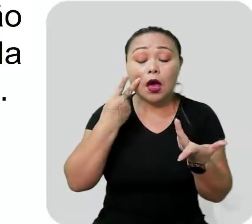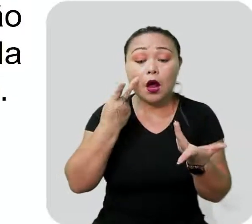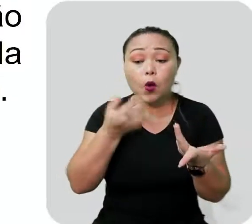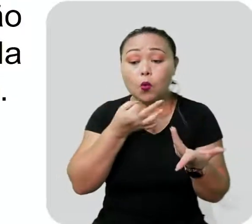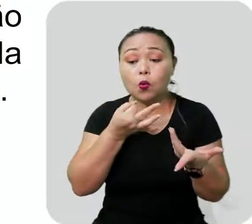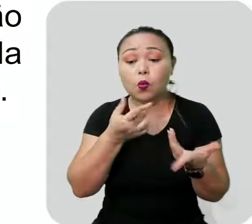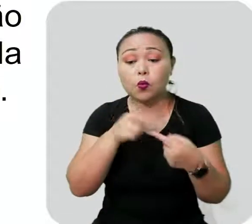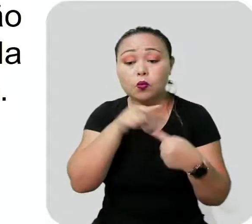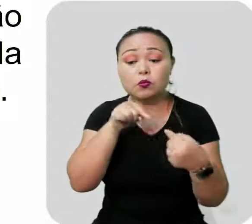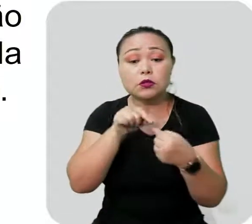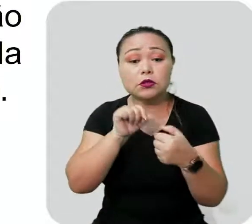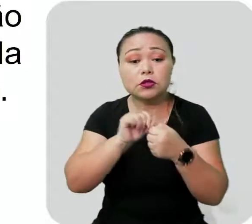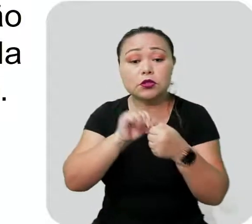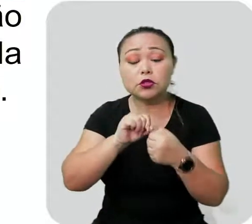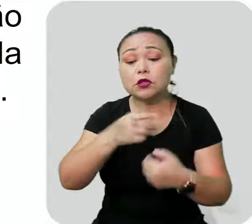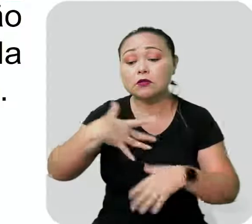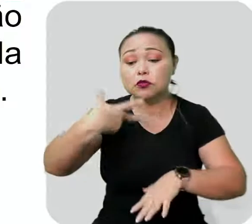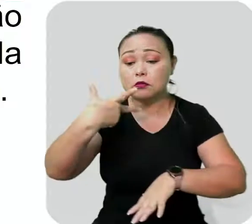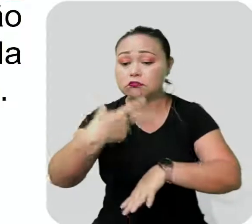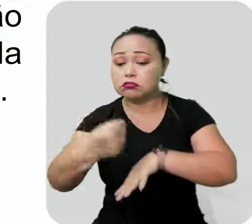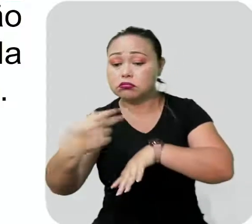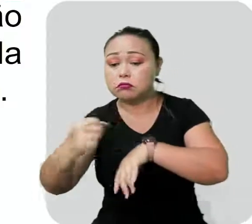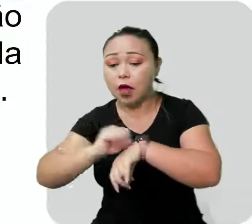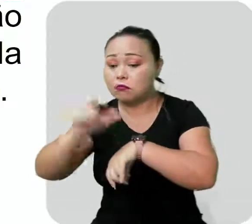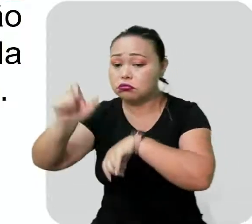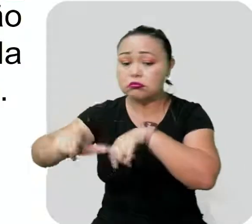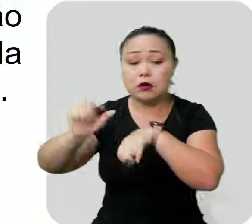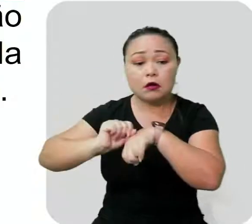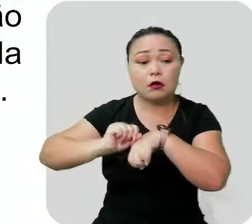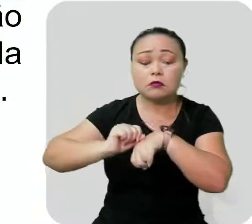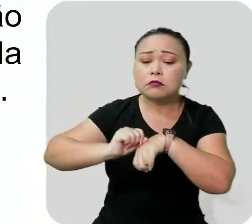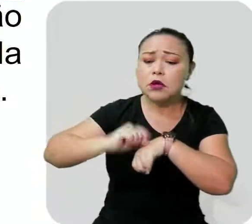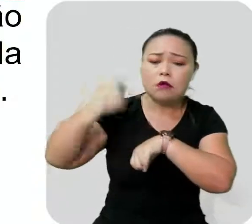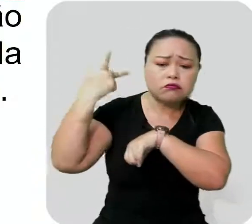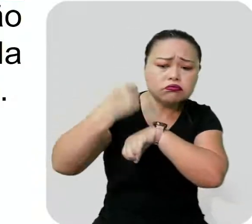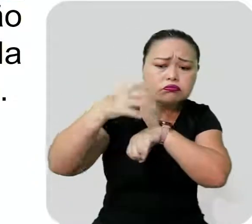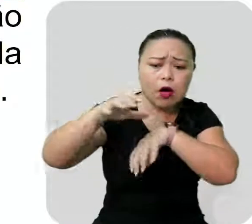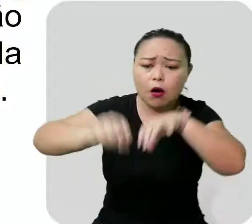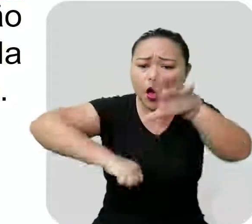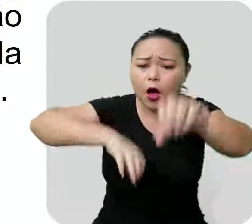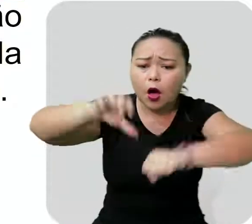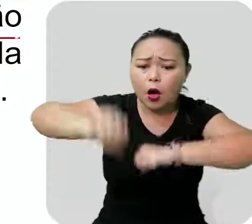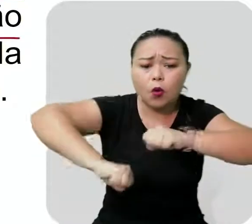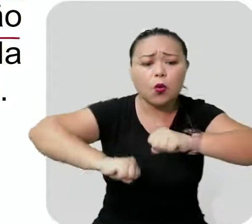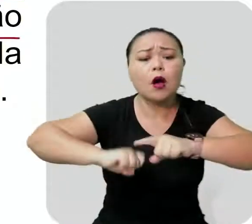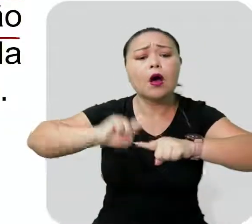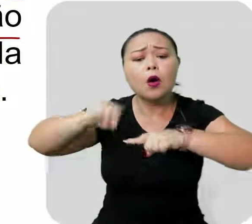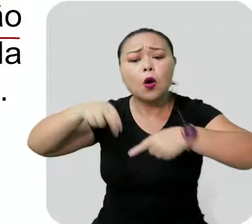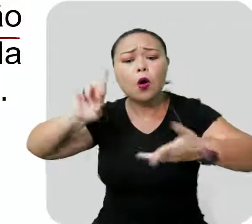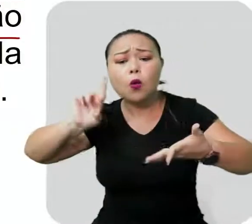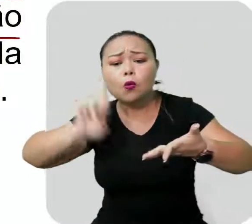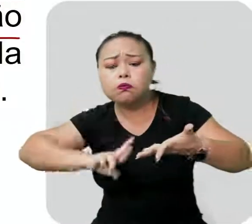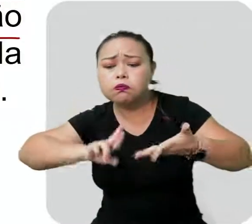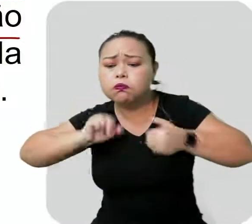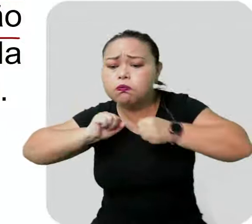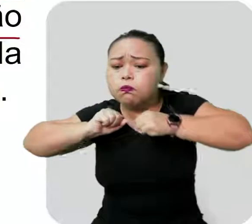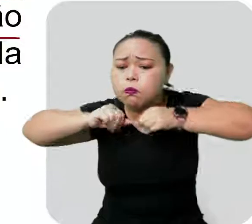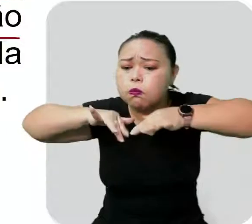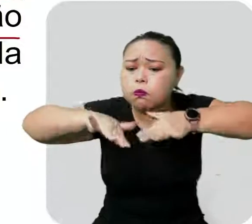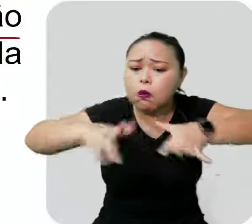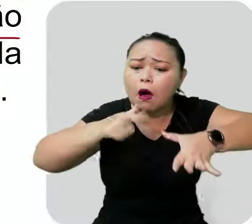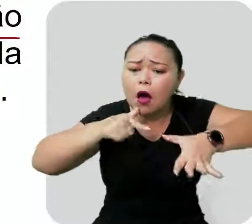a conquista colonial de diversos de diversos povos ele vai ser o resultado da expansão